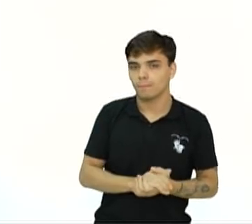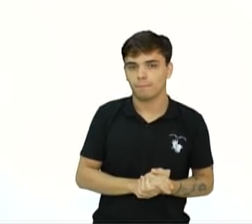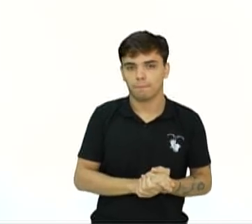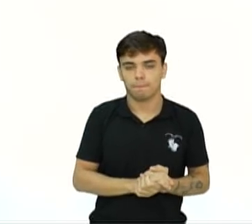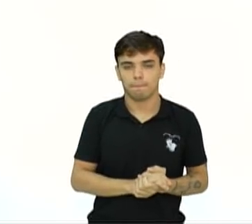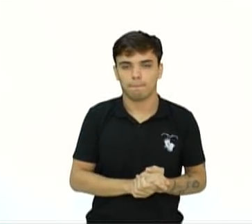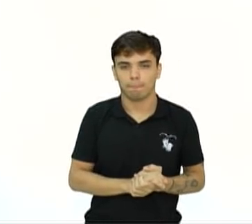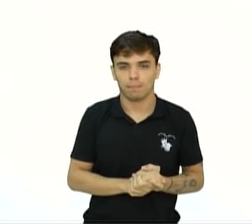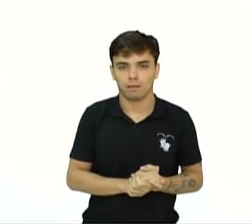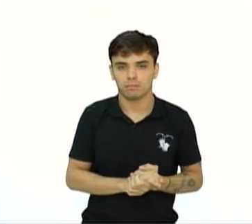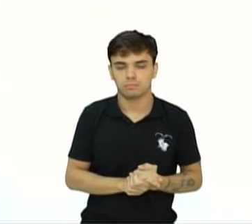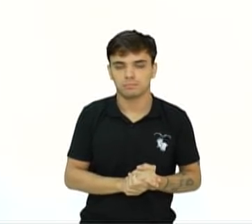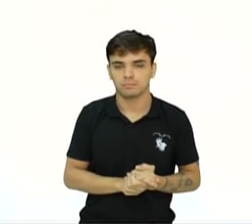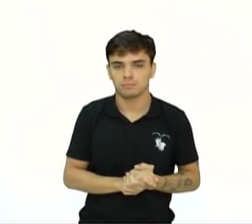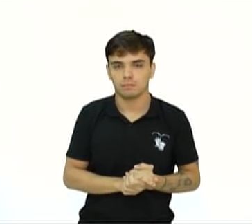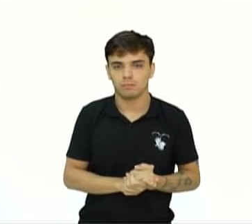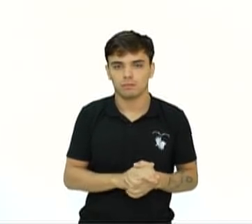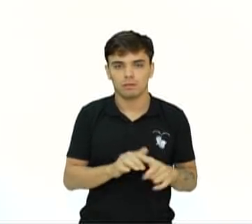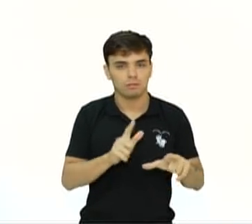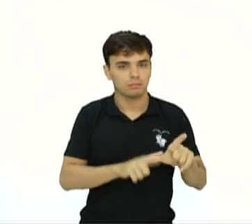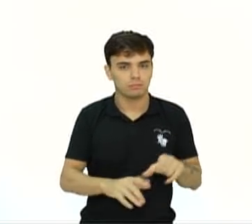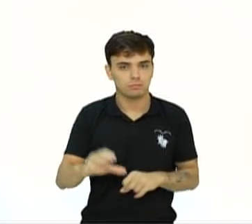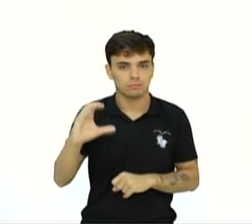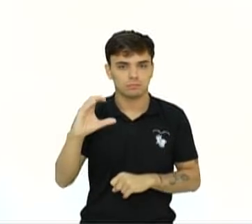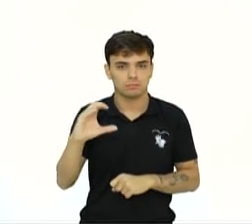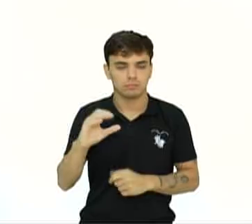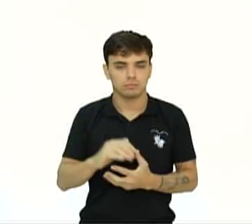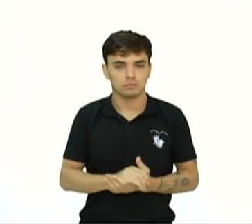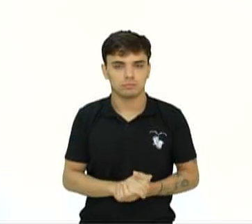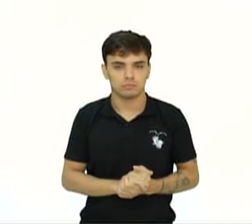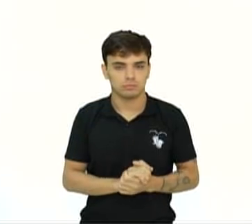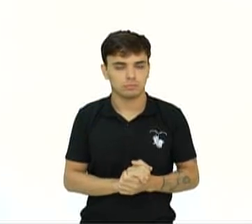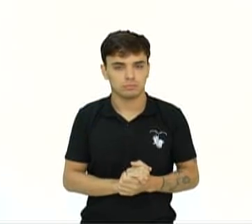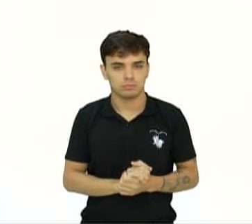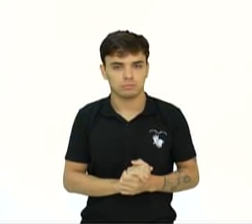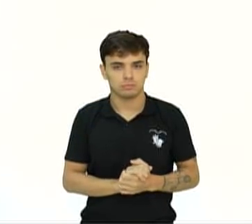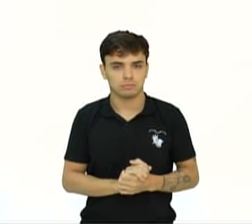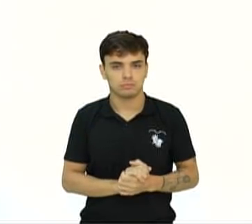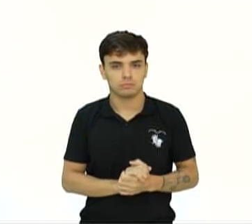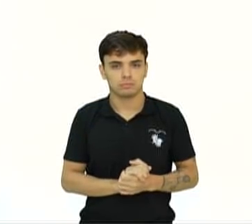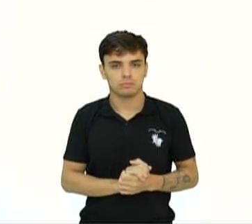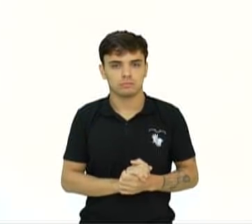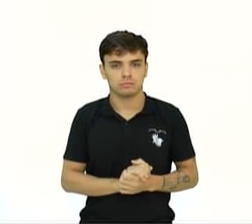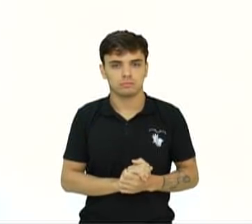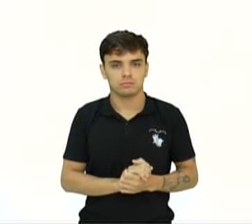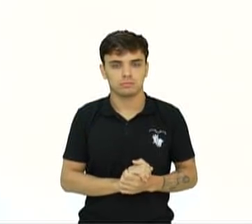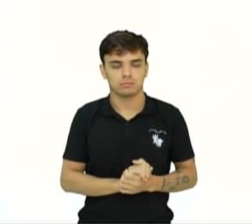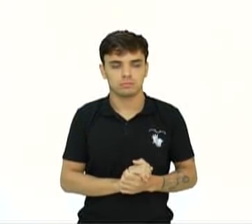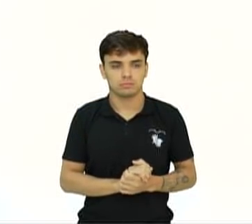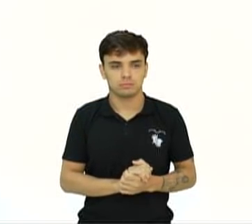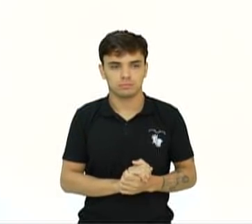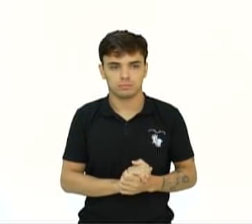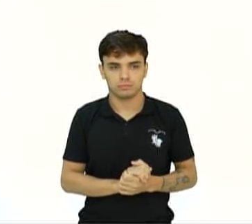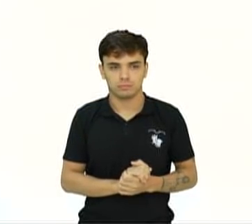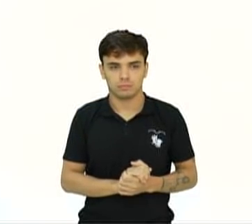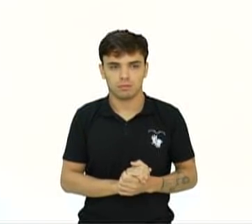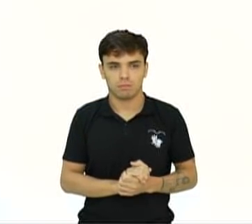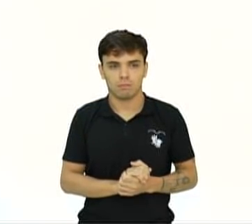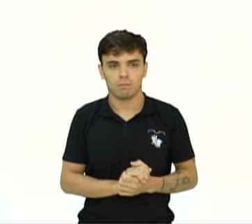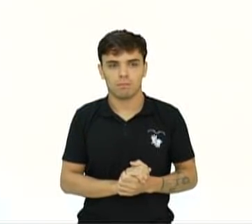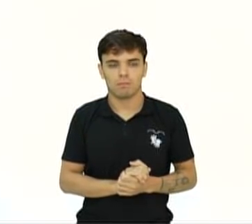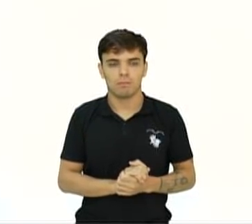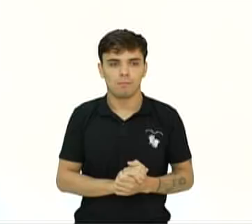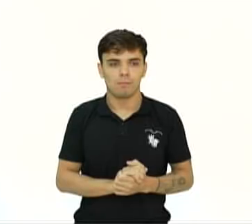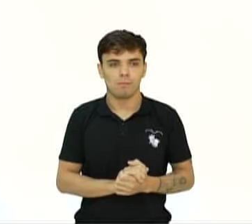most famous painting. Letra C. The English title comes from the subject's name and the Italian word